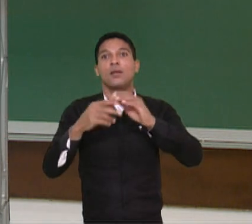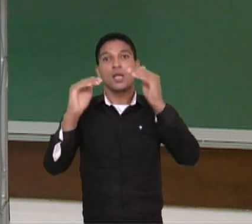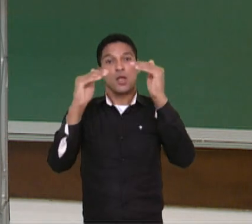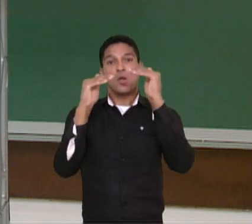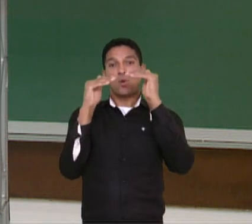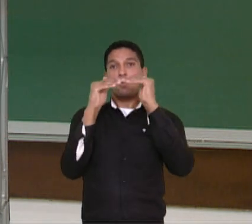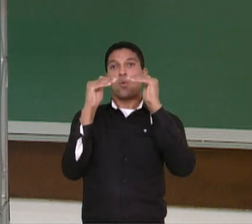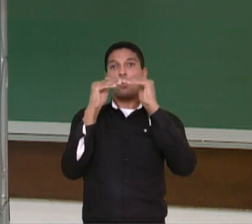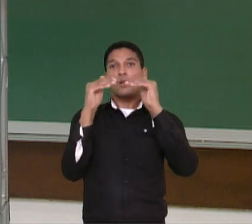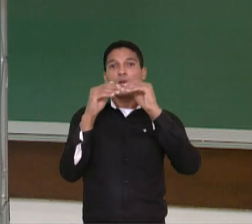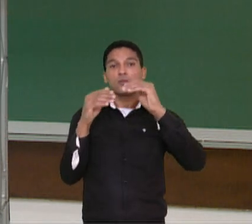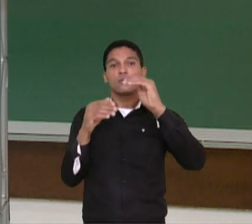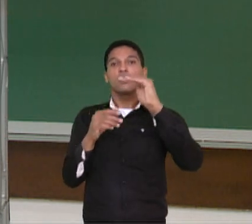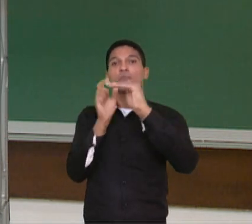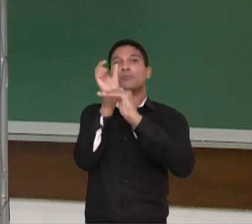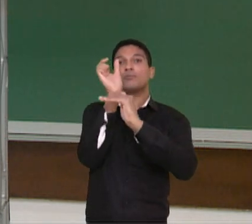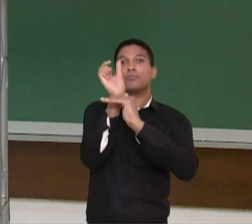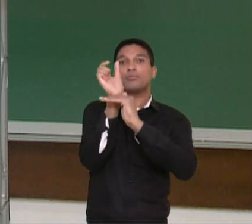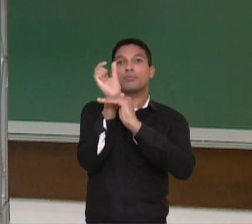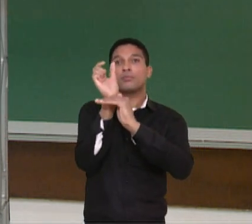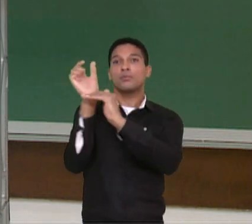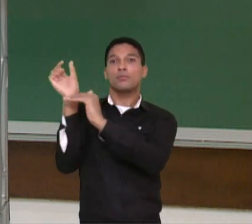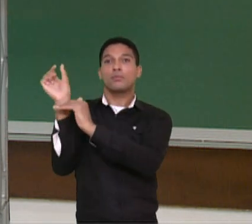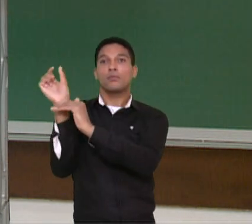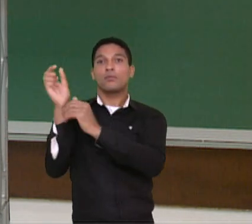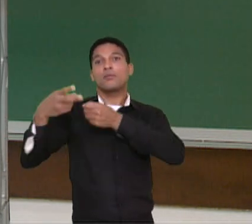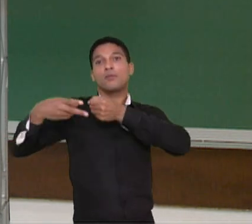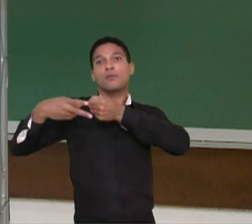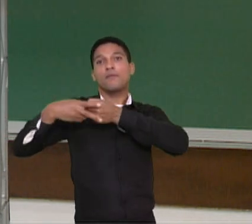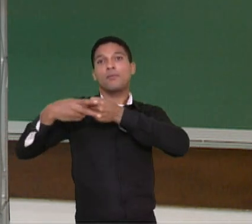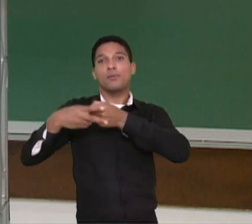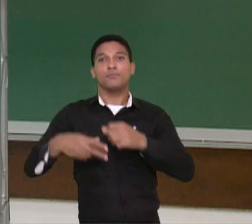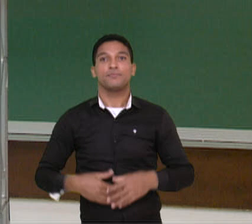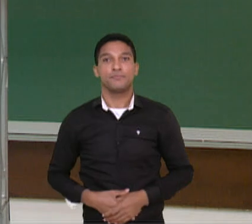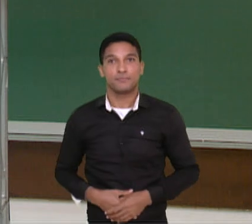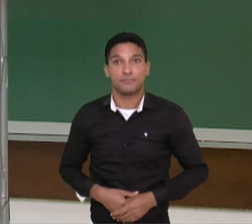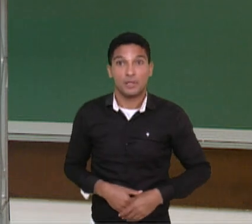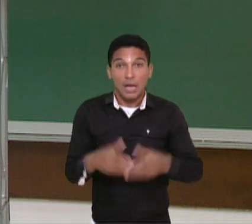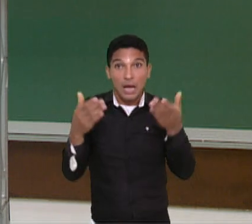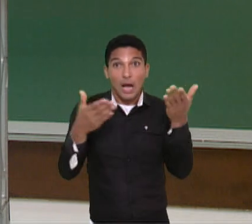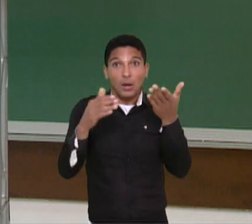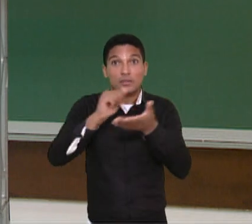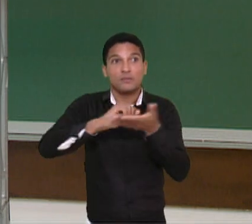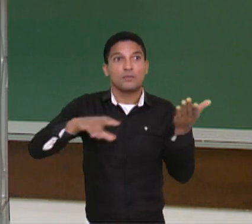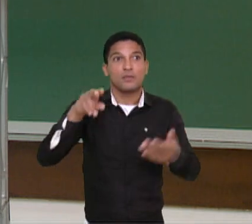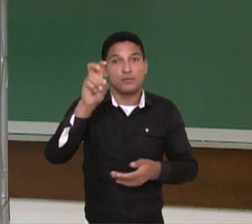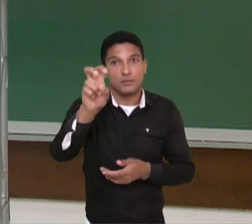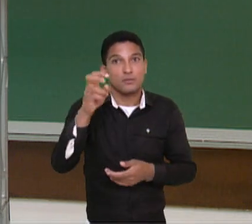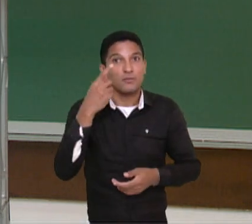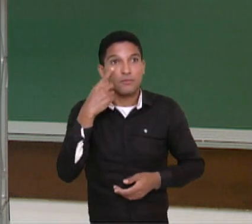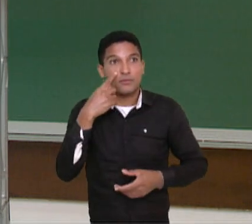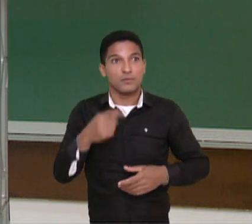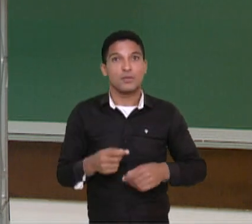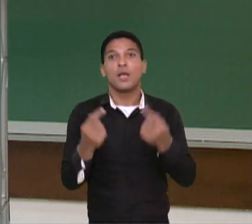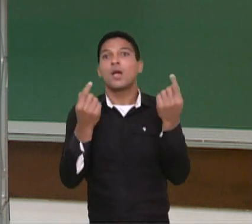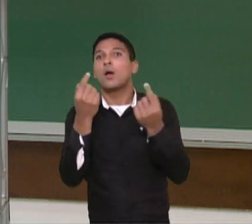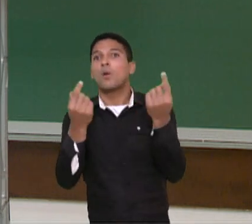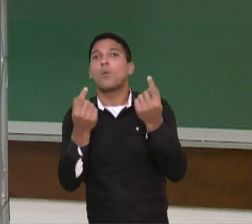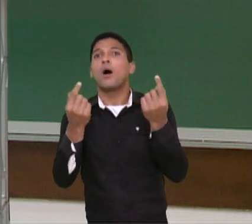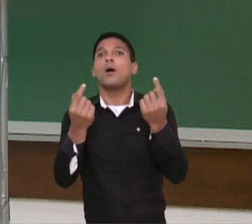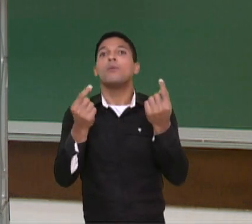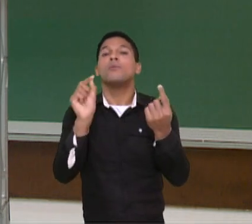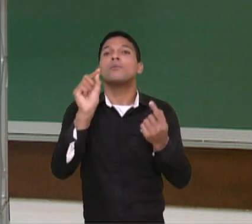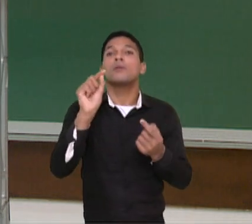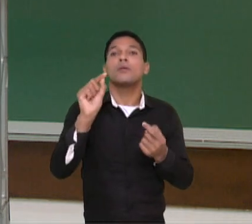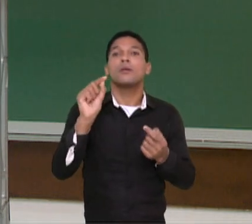nós temos mais uma atividade agora, atividade 5, mamão com açúcar, tranquilinho para vocês resolverem. Qual alternativa apresenta um problema